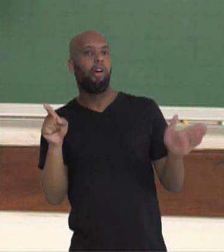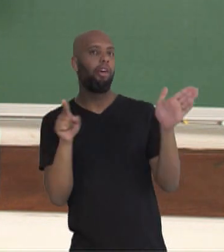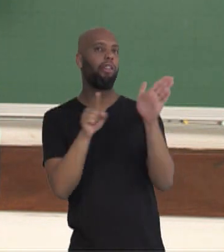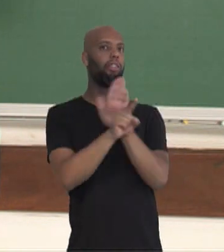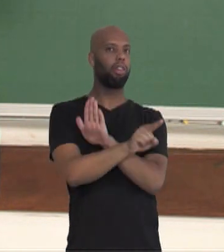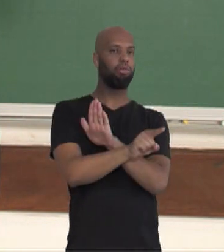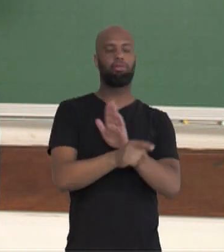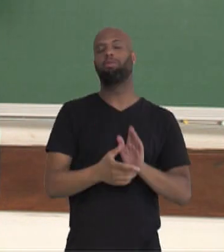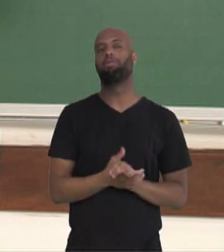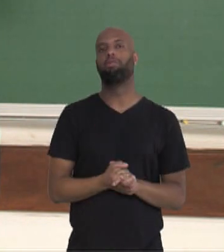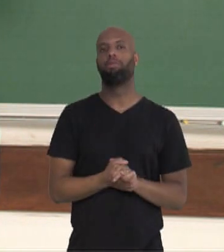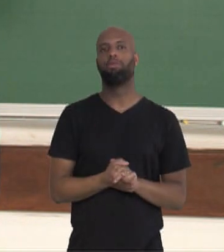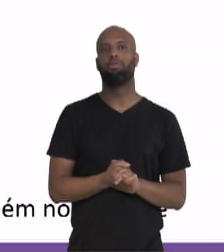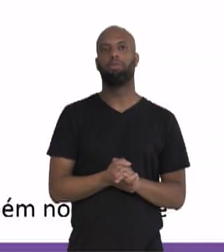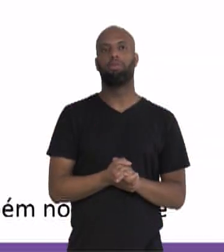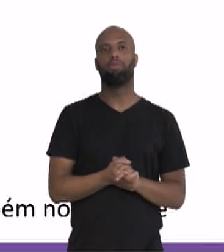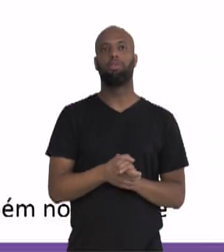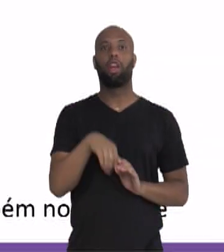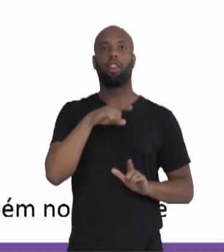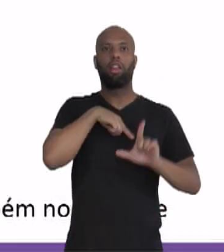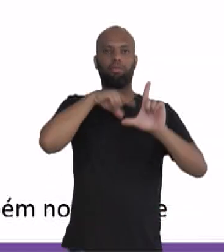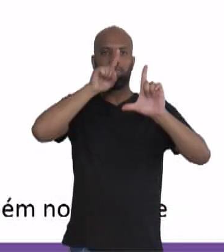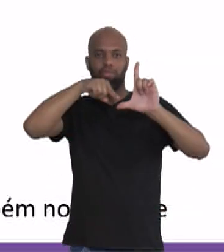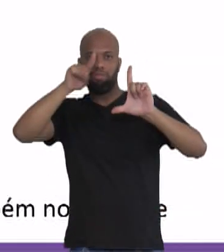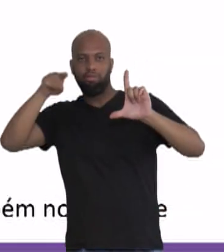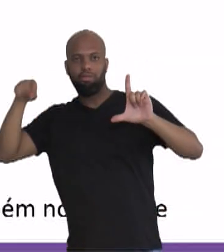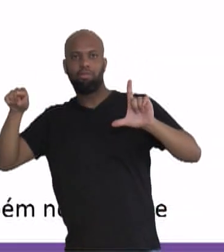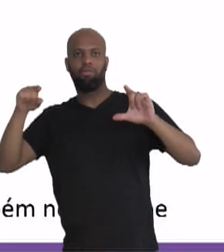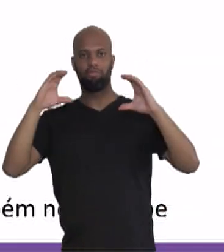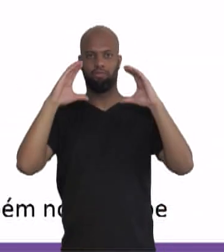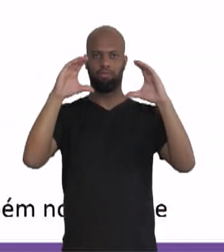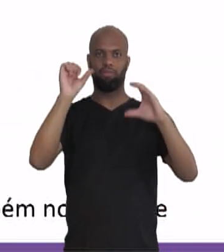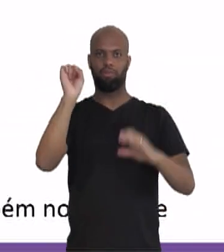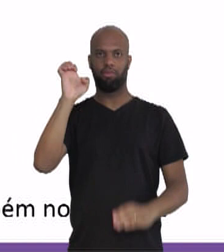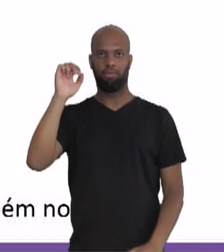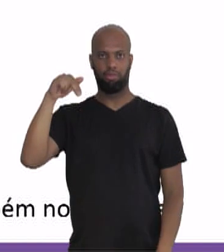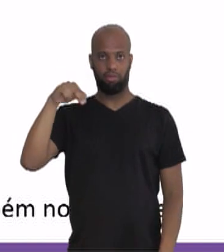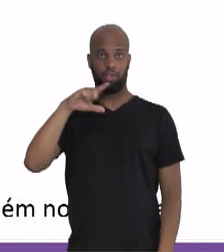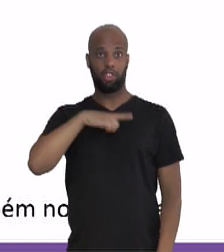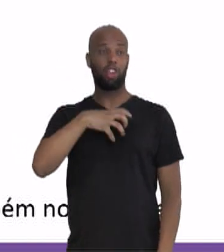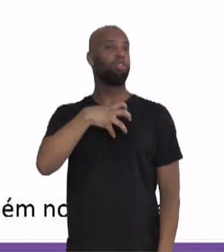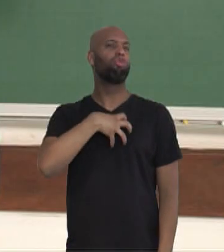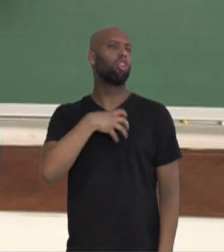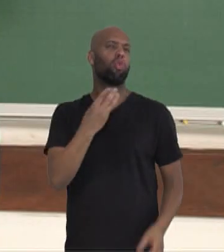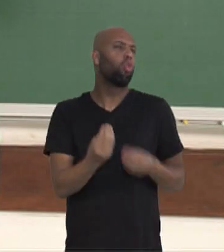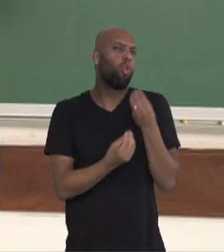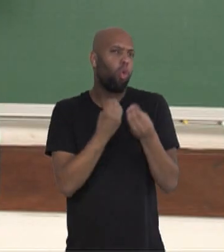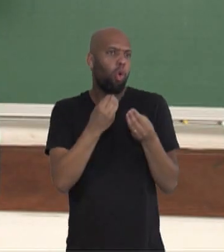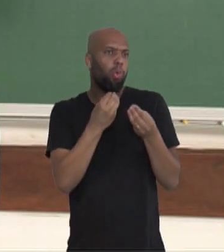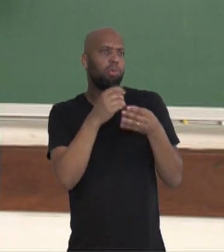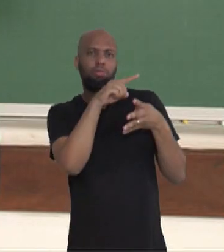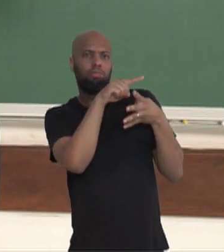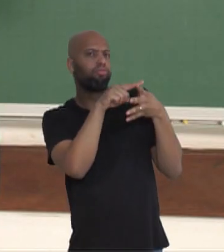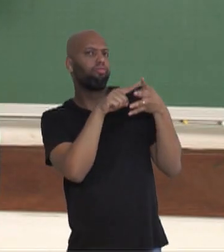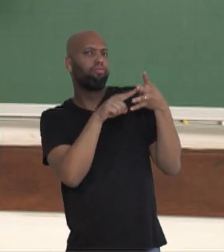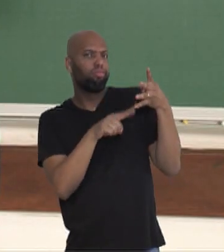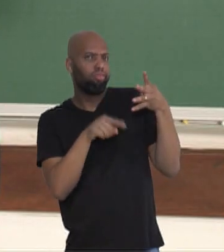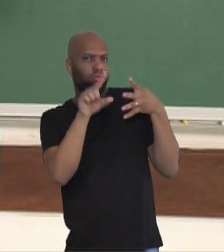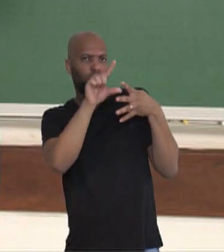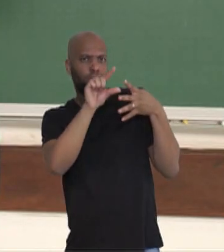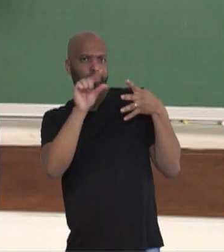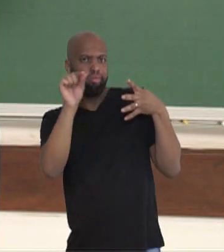para o nosso quiz. O gráfico de uma função seno define uma forma denominada alternativa A,